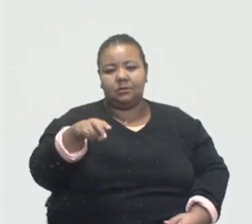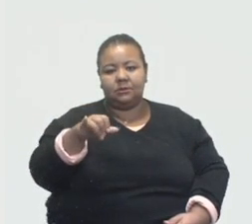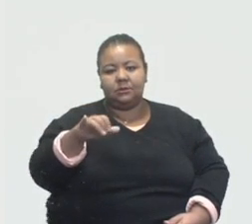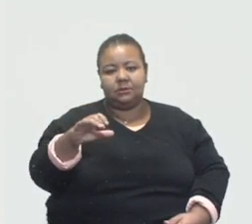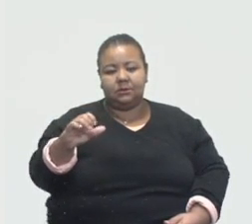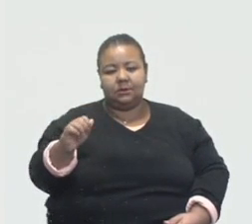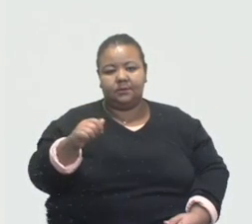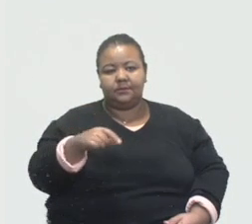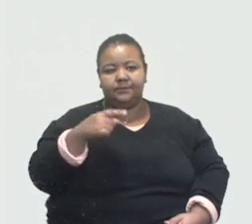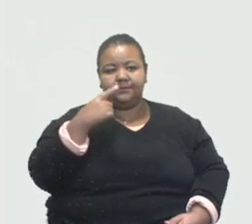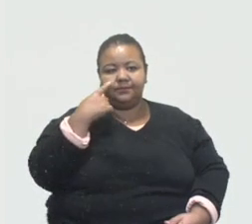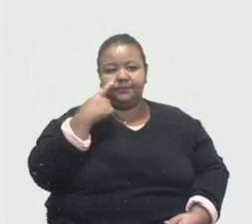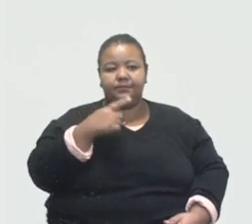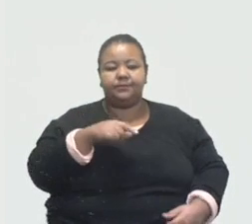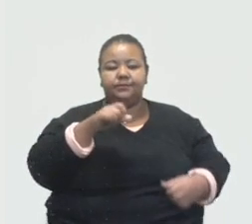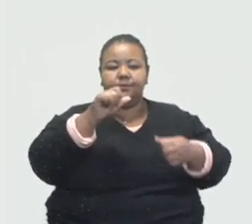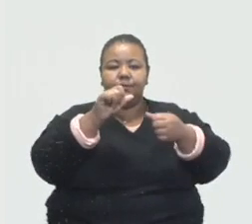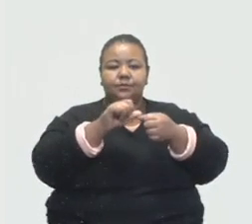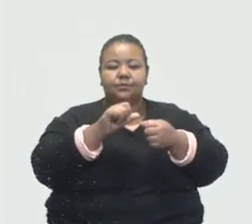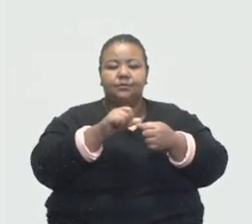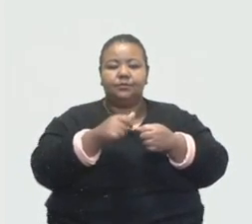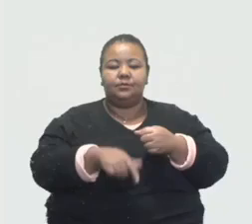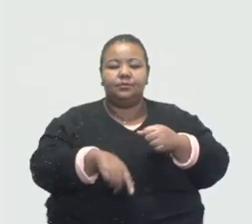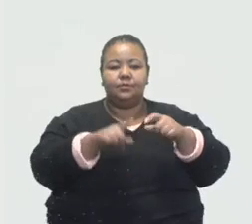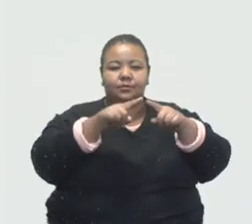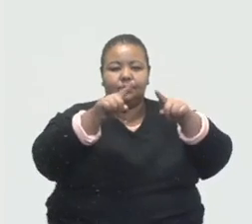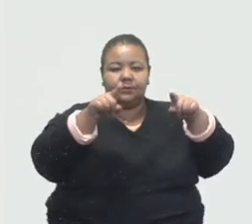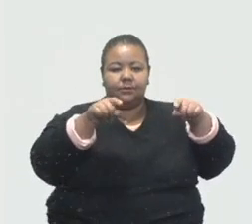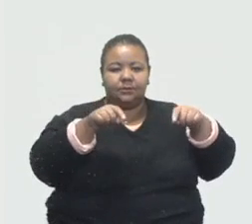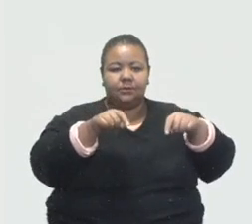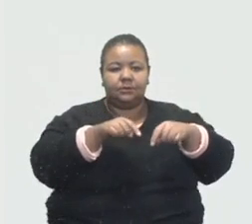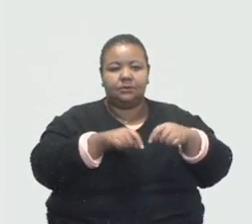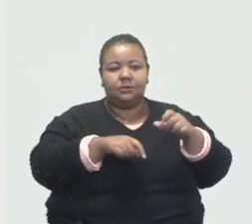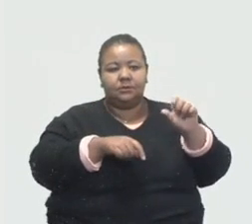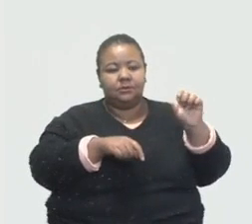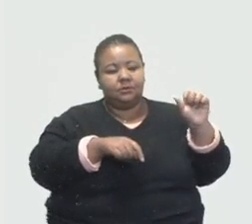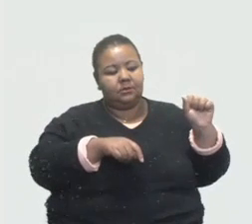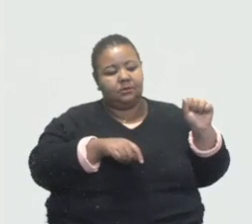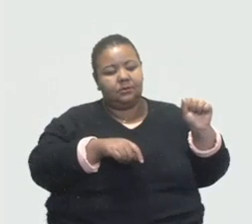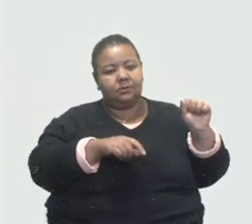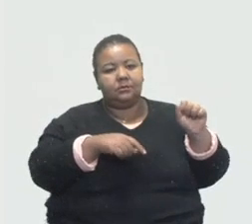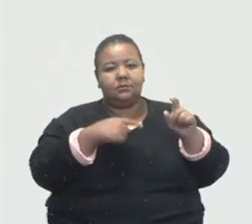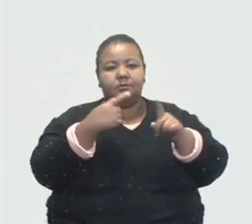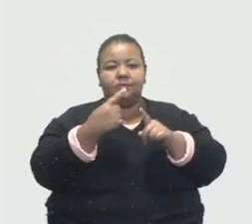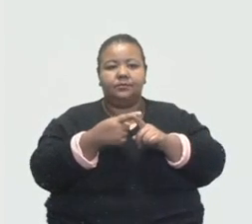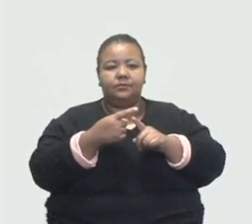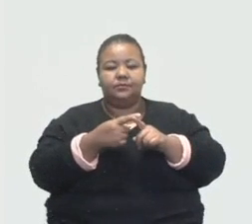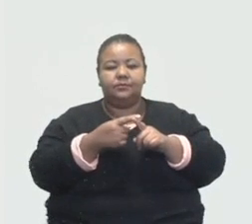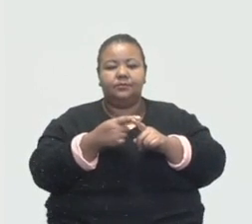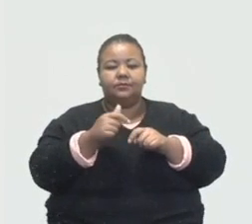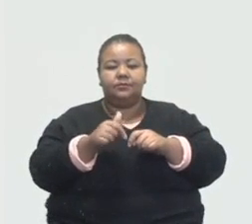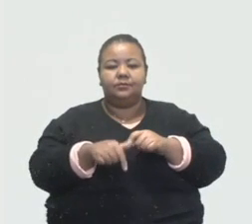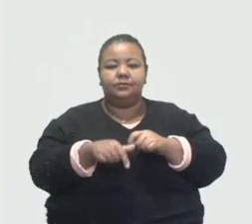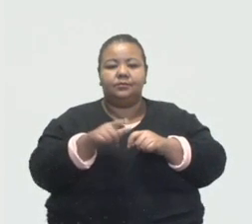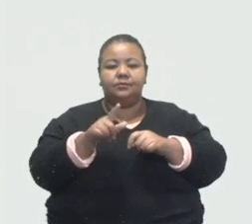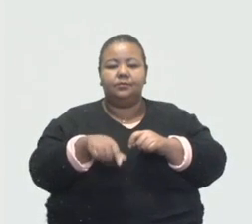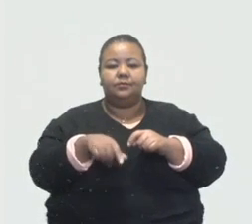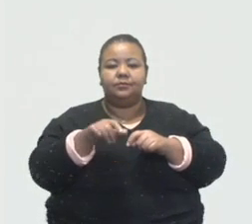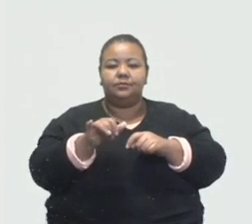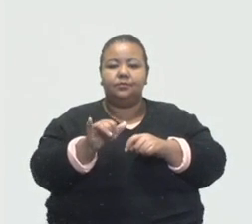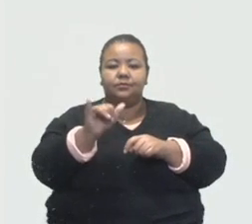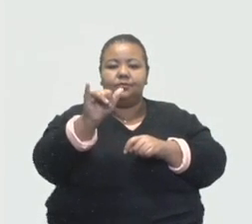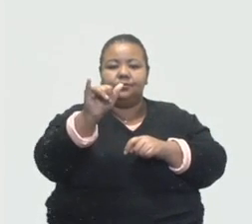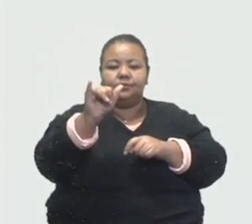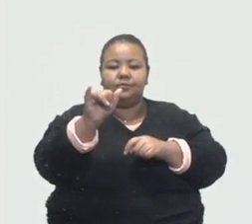Agora, se a gente fizer a matriz A, que foi dada aqui, vezes uma matriz